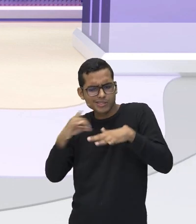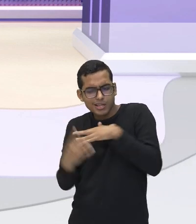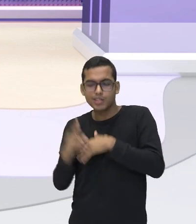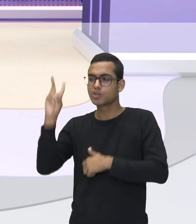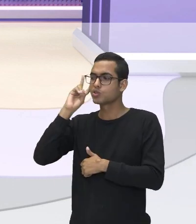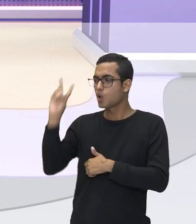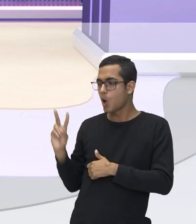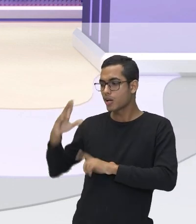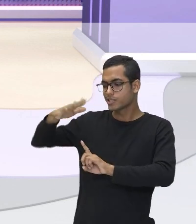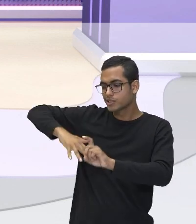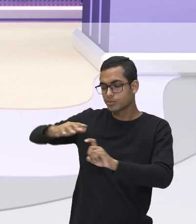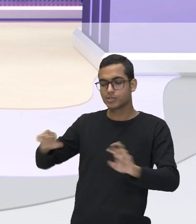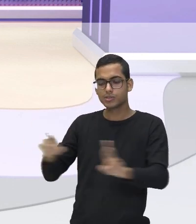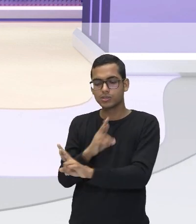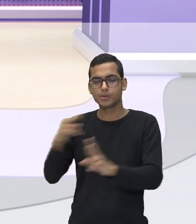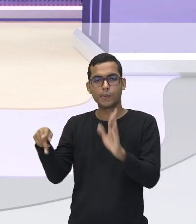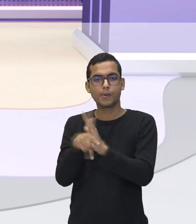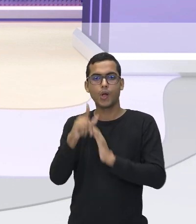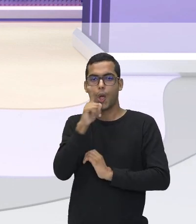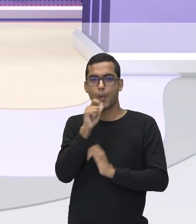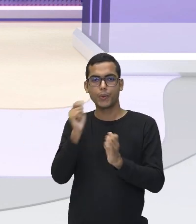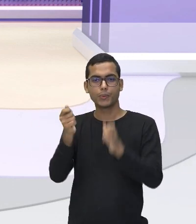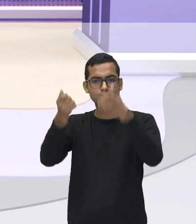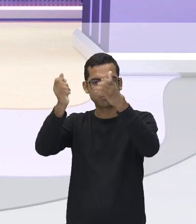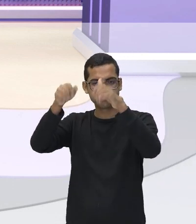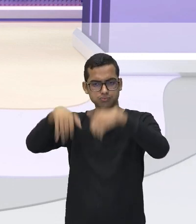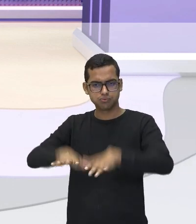de mitos relacionados ao mar.